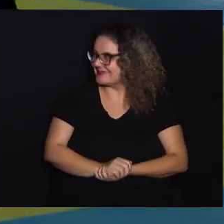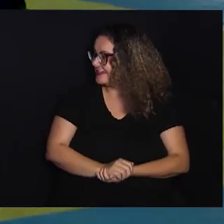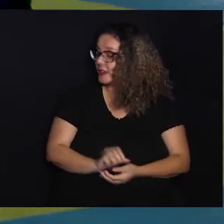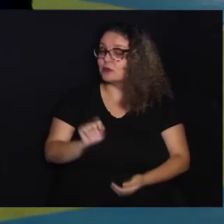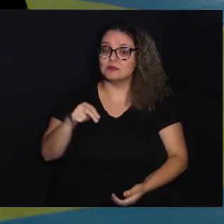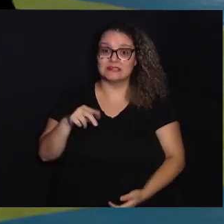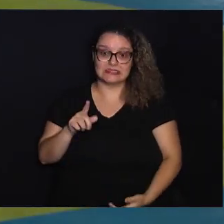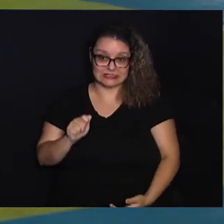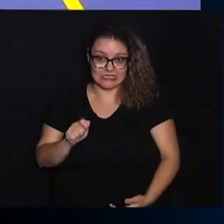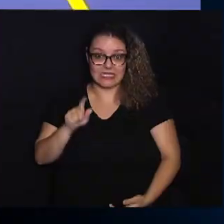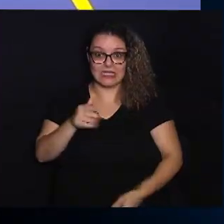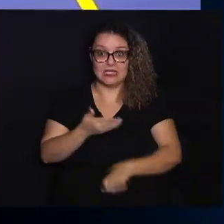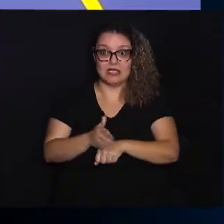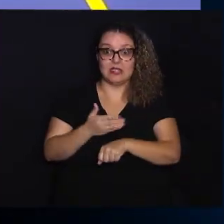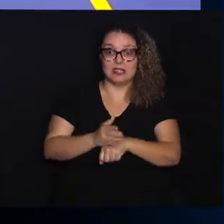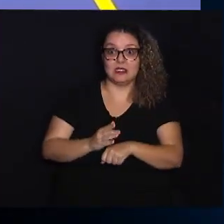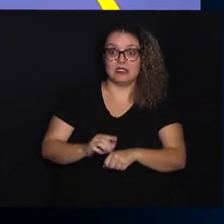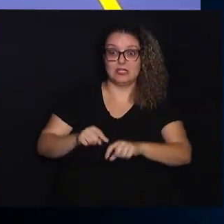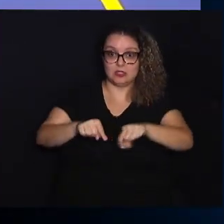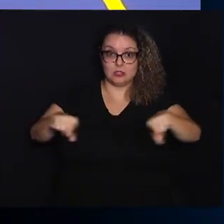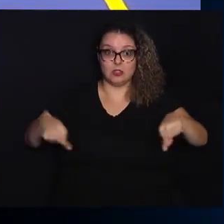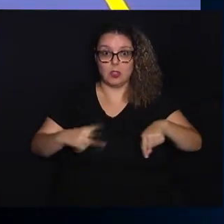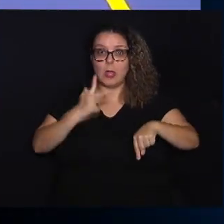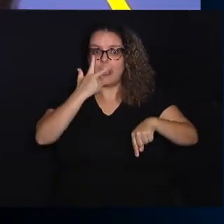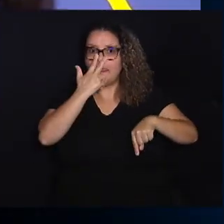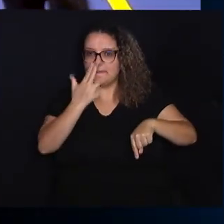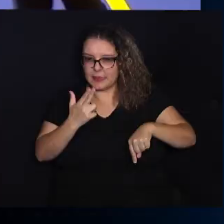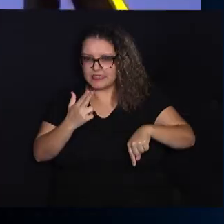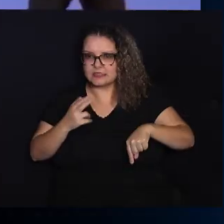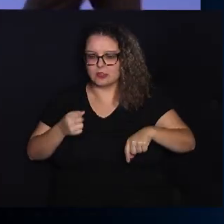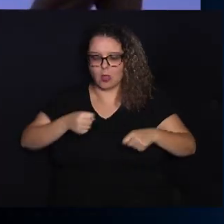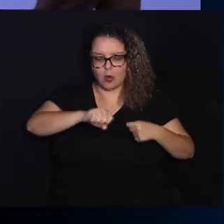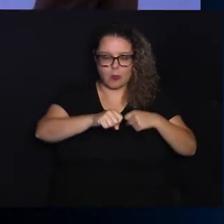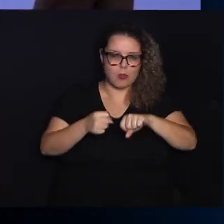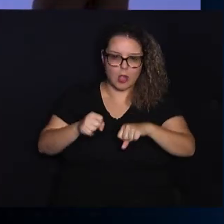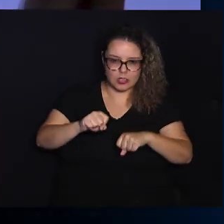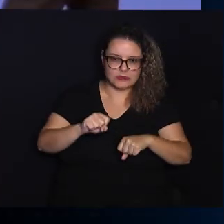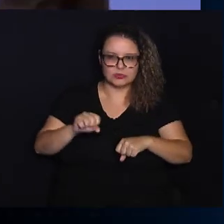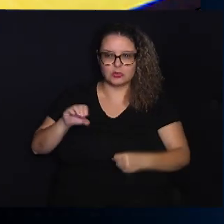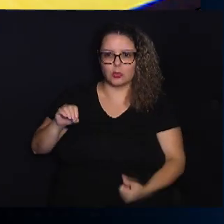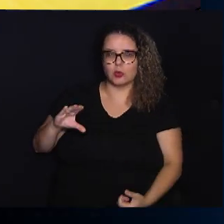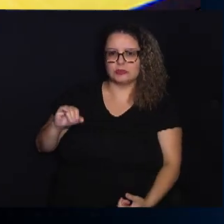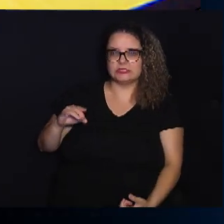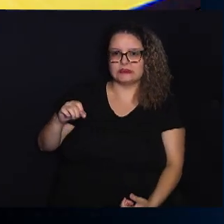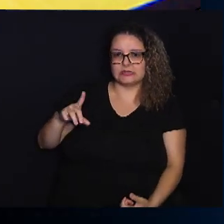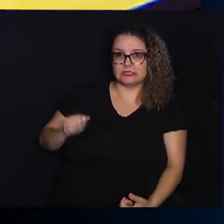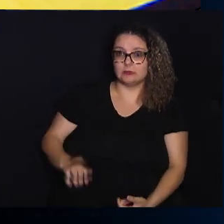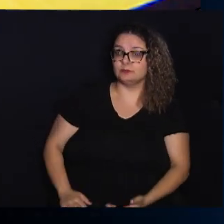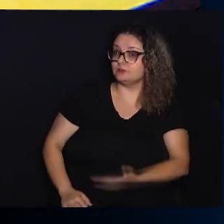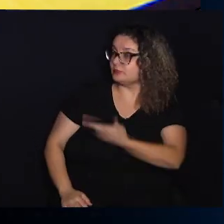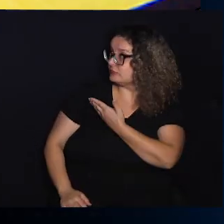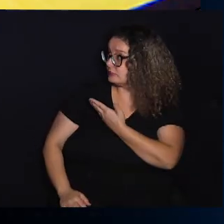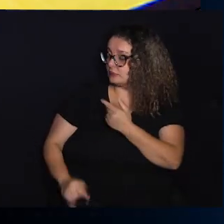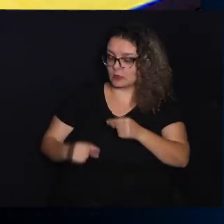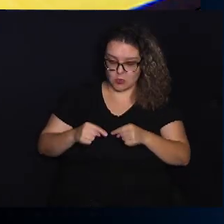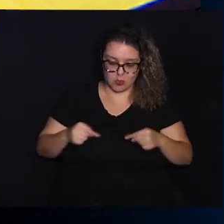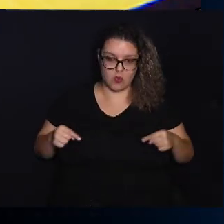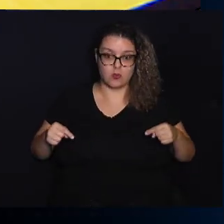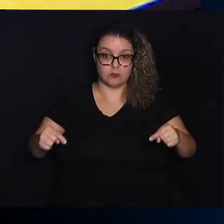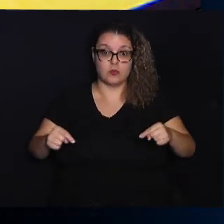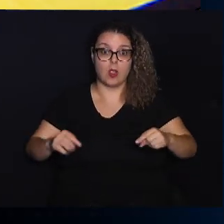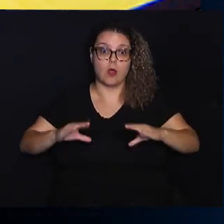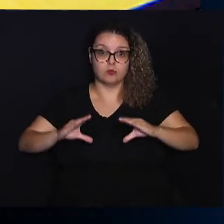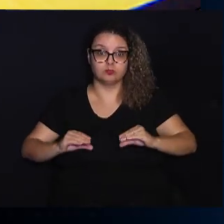curiosidades, vamos conferir. O sandá é praticado em ringues semelhantes ao do boxe ocidental. O tablado oficial do sandá é